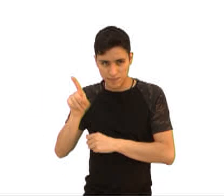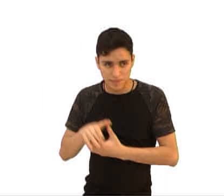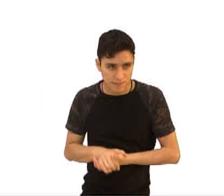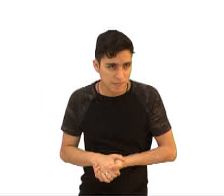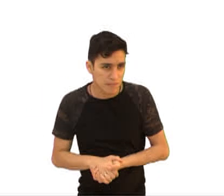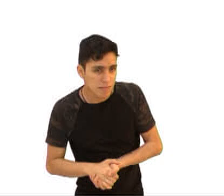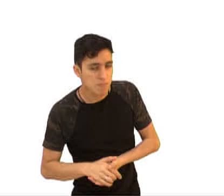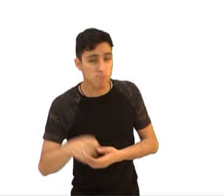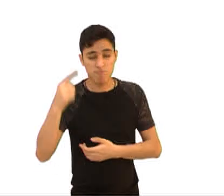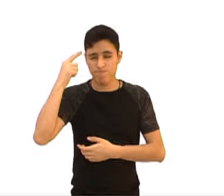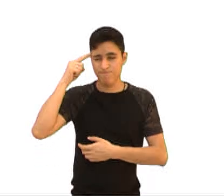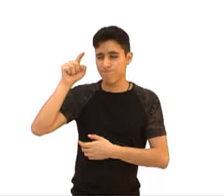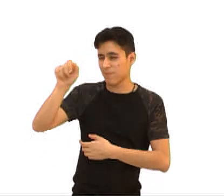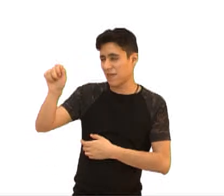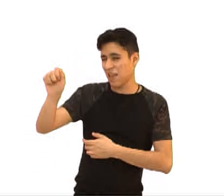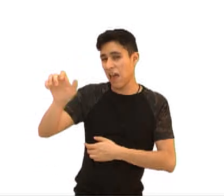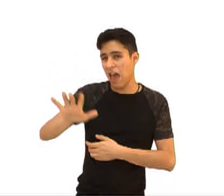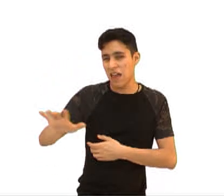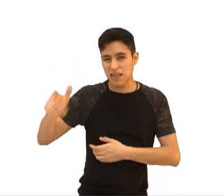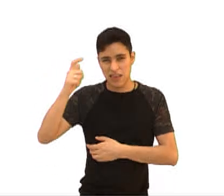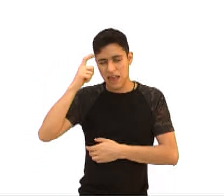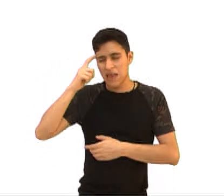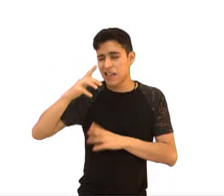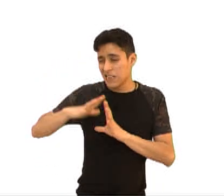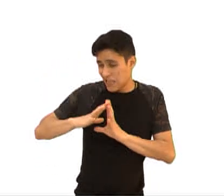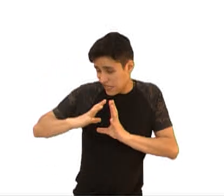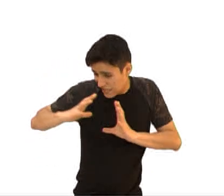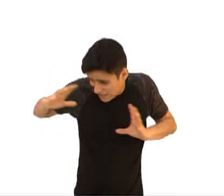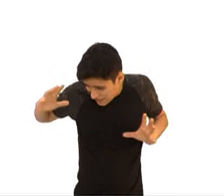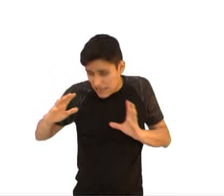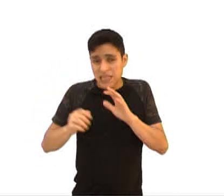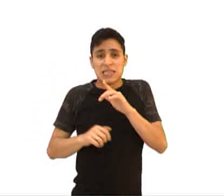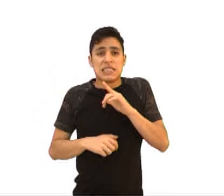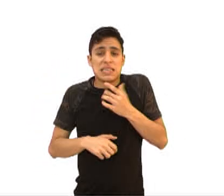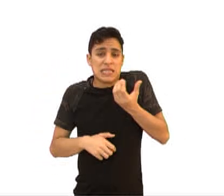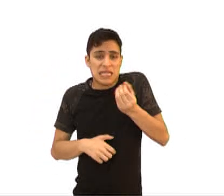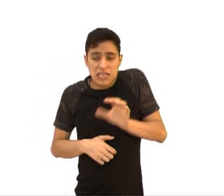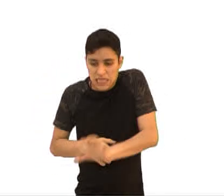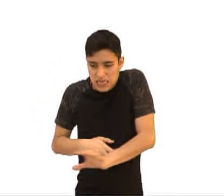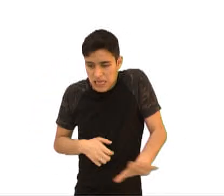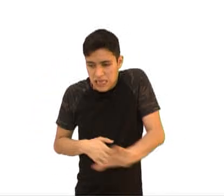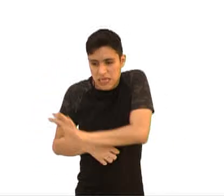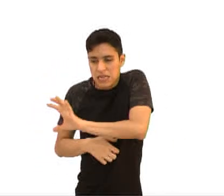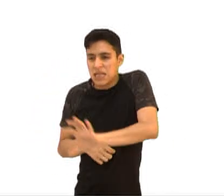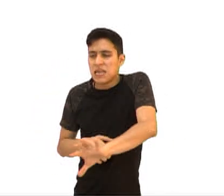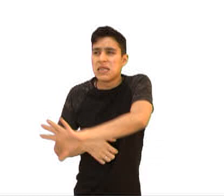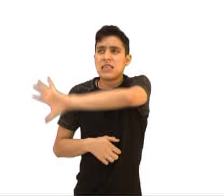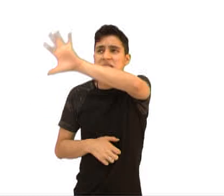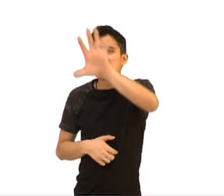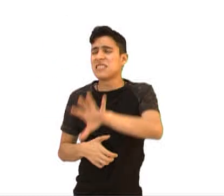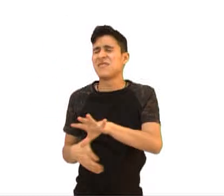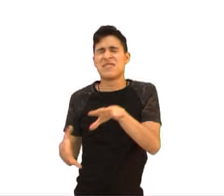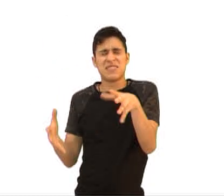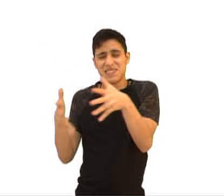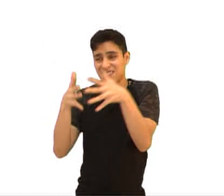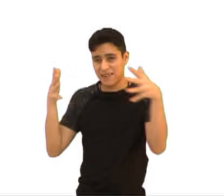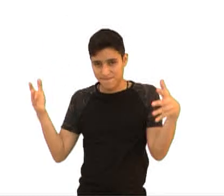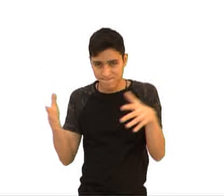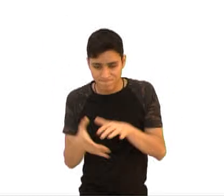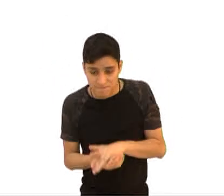tudo é muito grandioso no continente asiático, né? Repito, ele tem dividido em 6 regiões, né? Gigantesco. Tem países